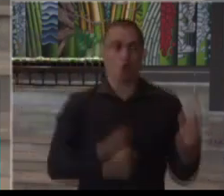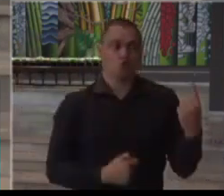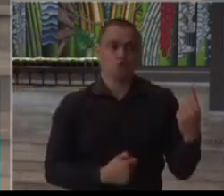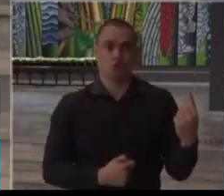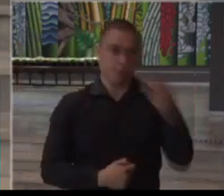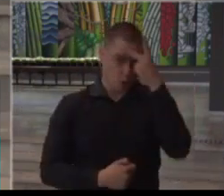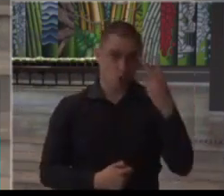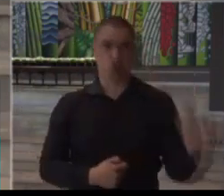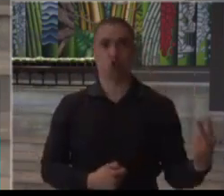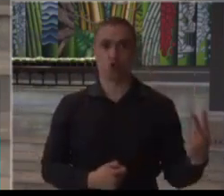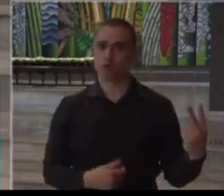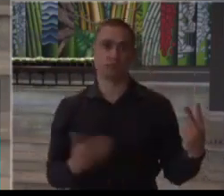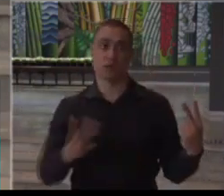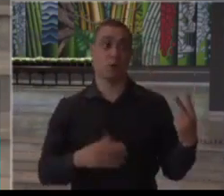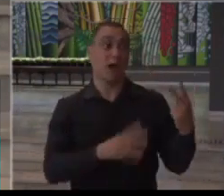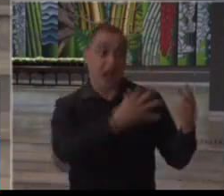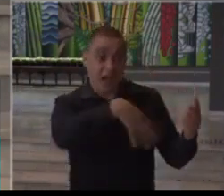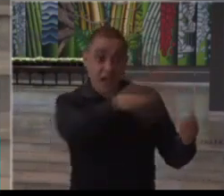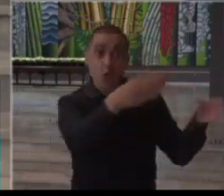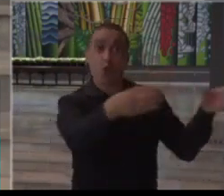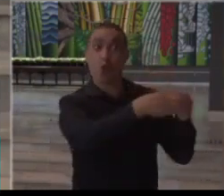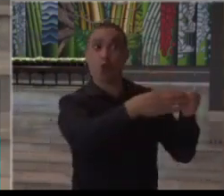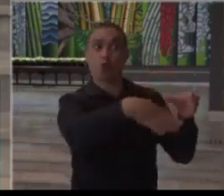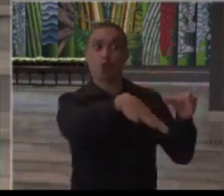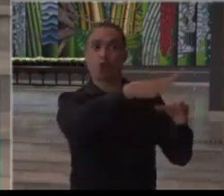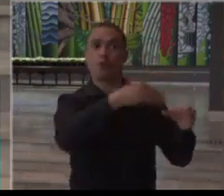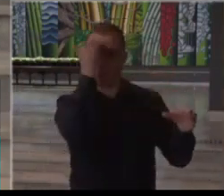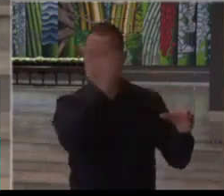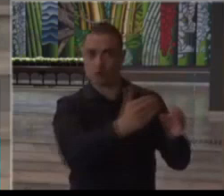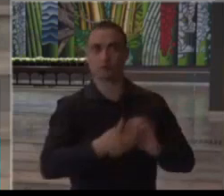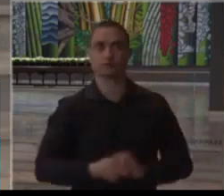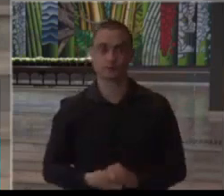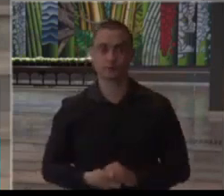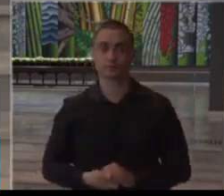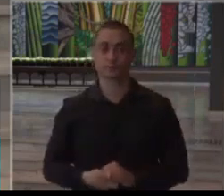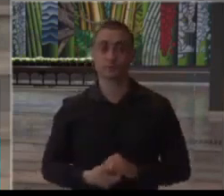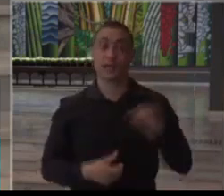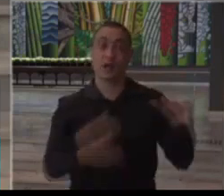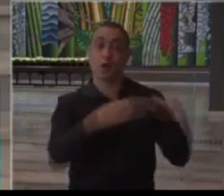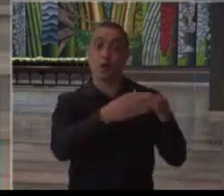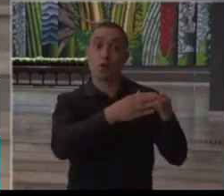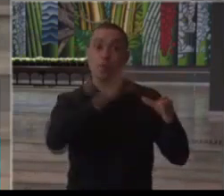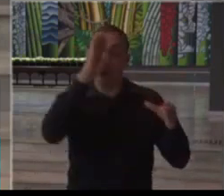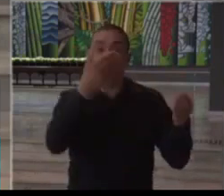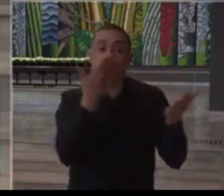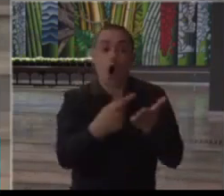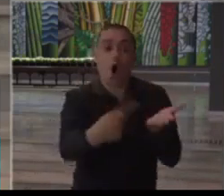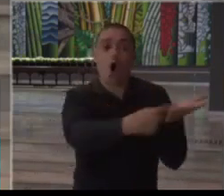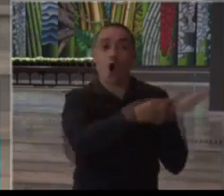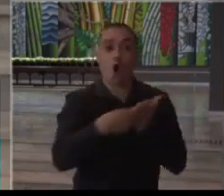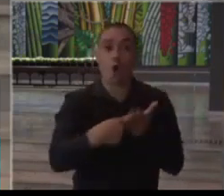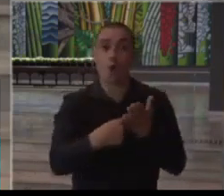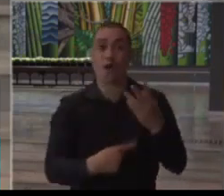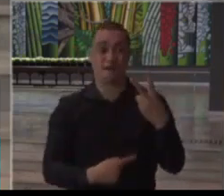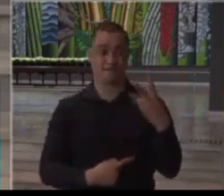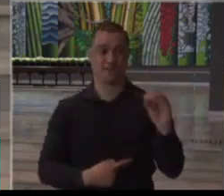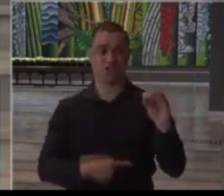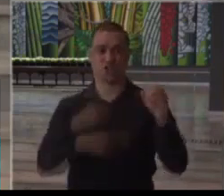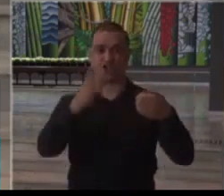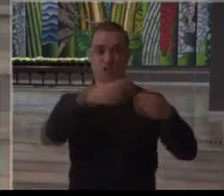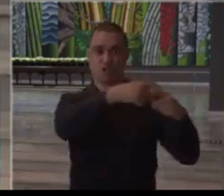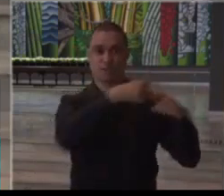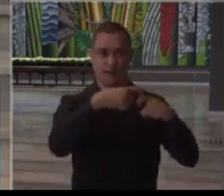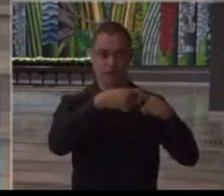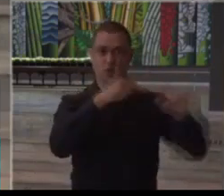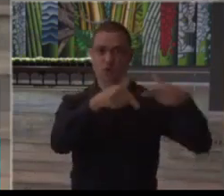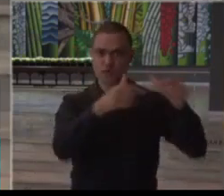uma pessoa ou duas pessoas, e sim pelo Centro de Contingência do Covid-19. É a obediência ao princípio da coletividade. São 20